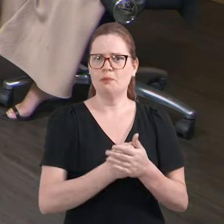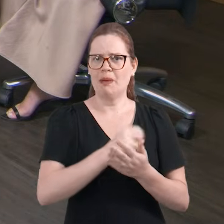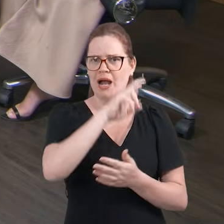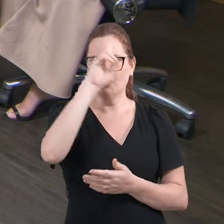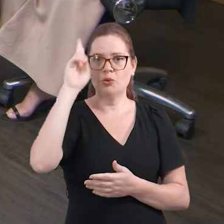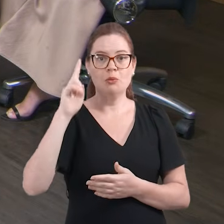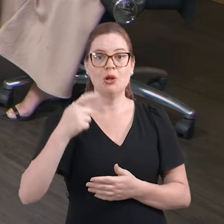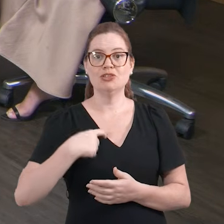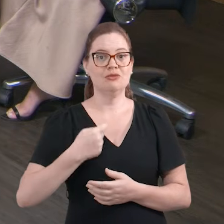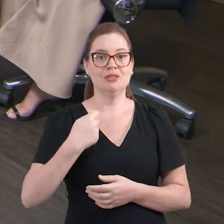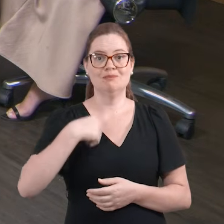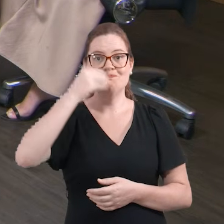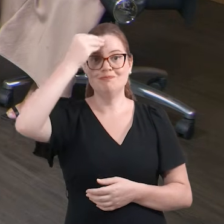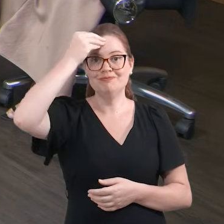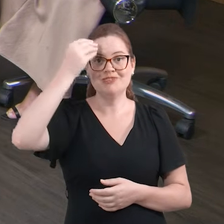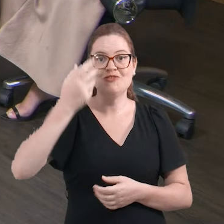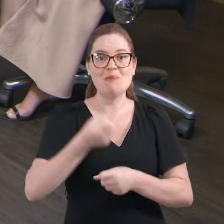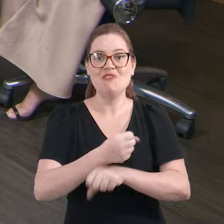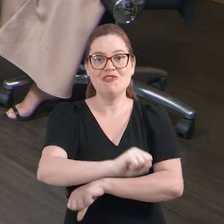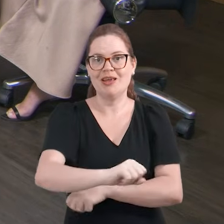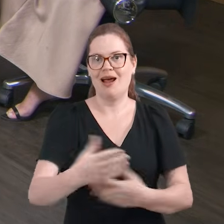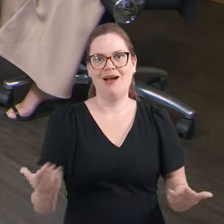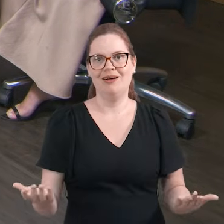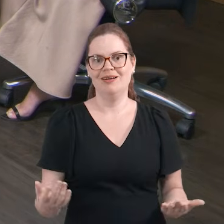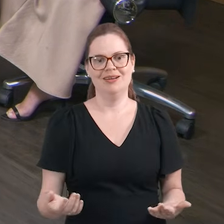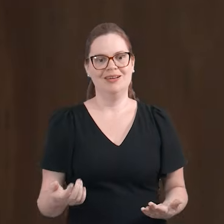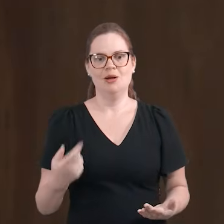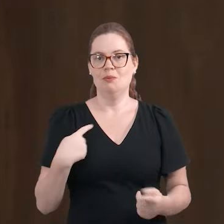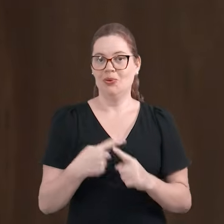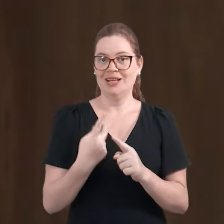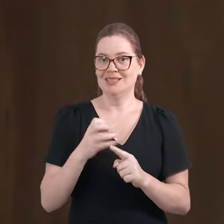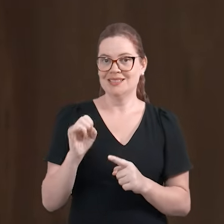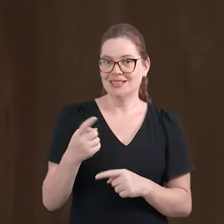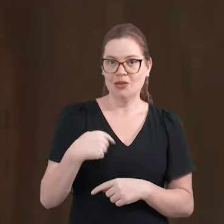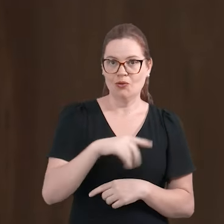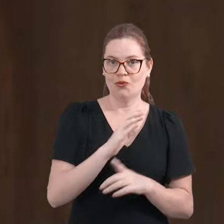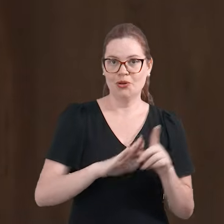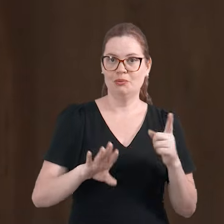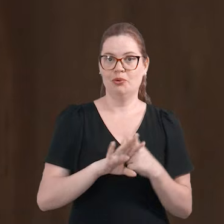Uber, eu tive que dar um jeito para levá-los para o culto. Senão